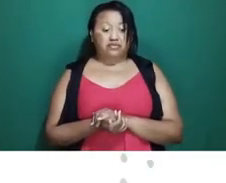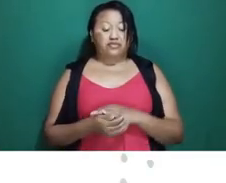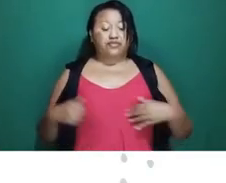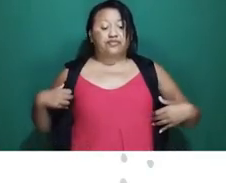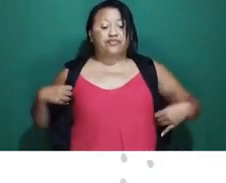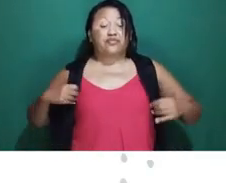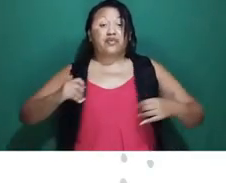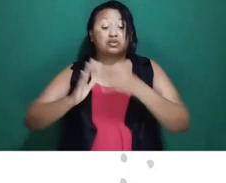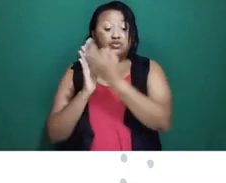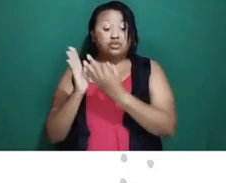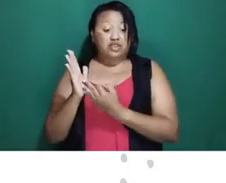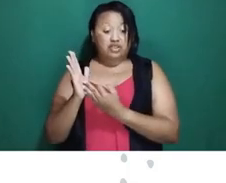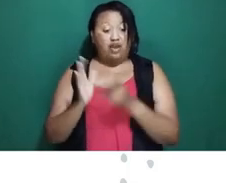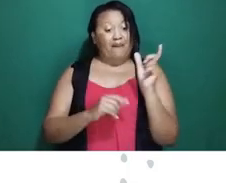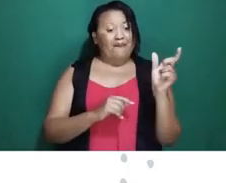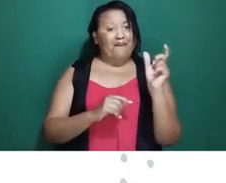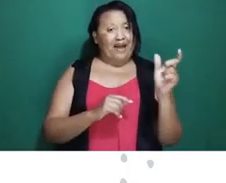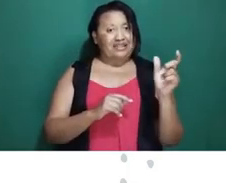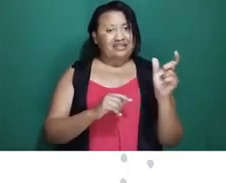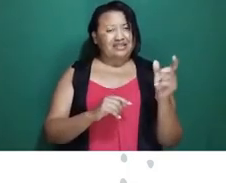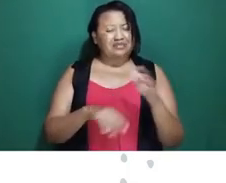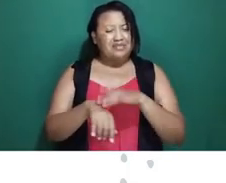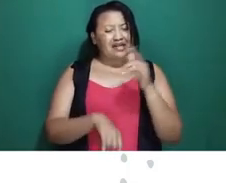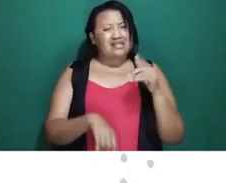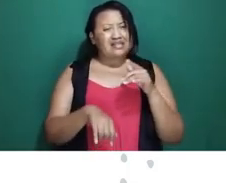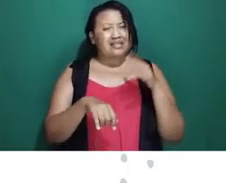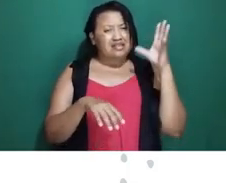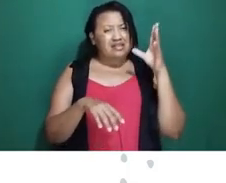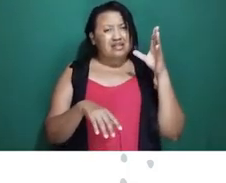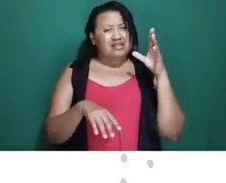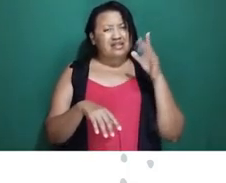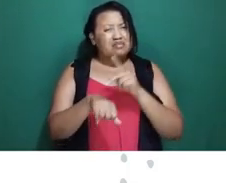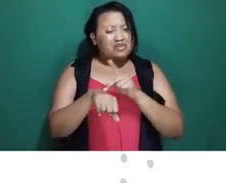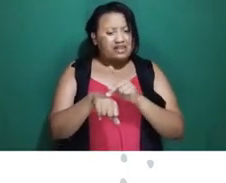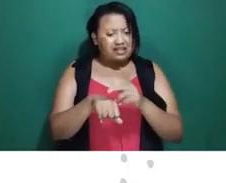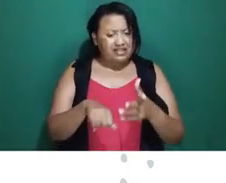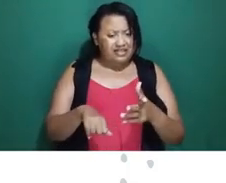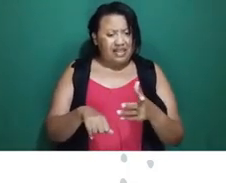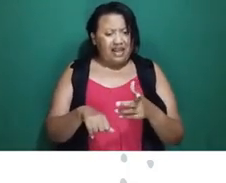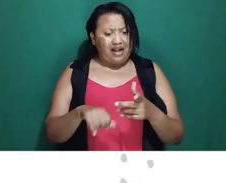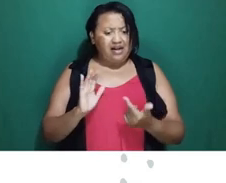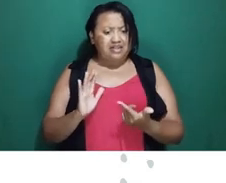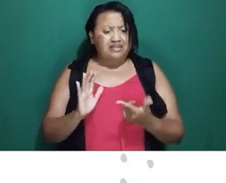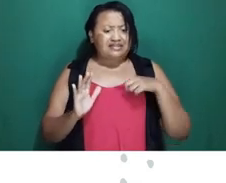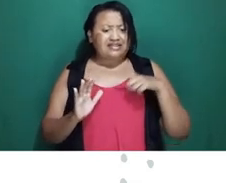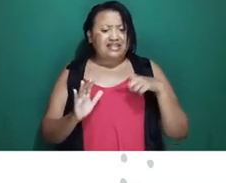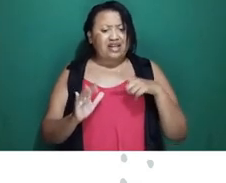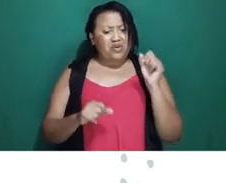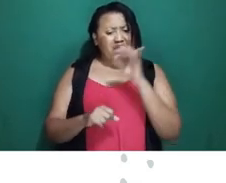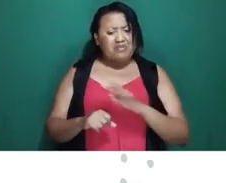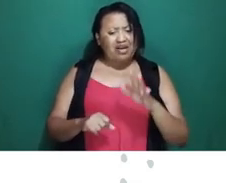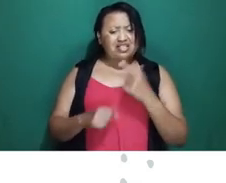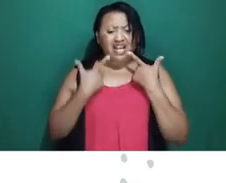no texto a parte destacada contém uma figura de linguagem que ocorre quando há uma ruptura das normas da gramática